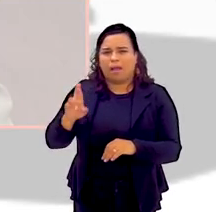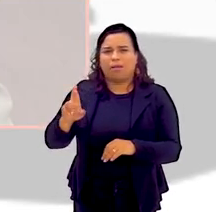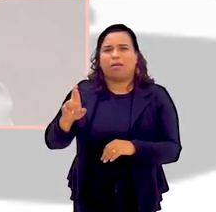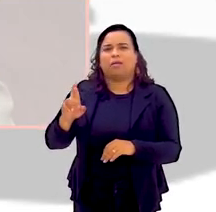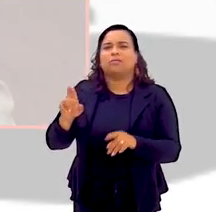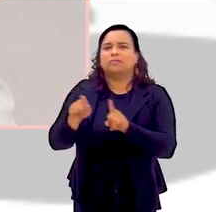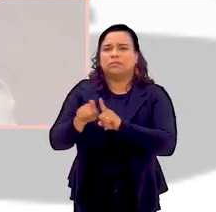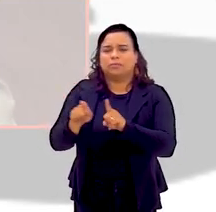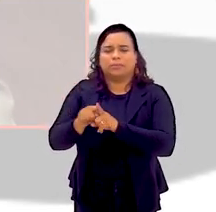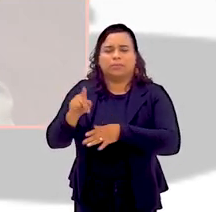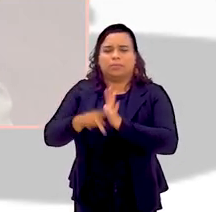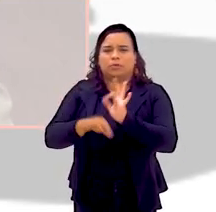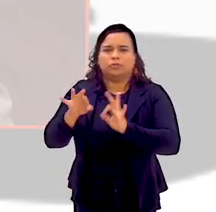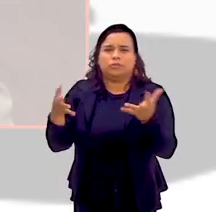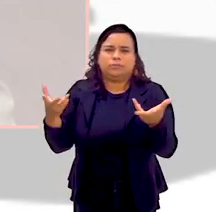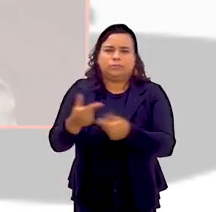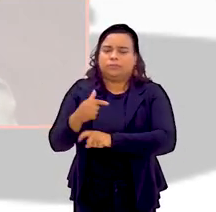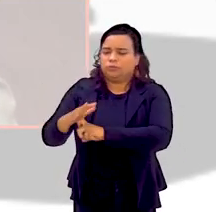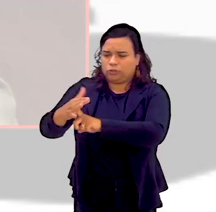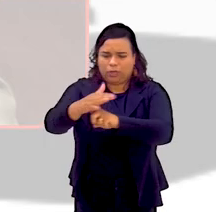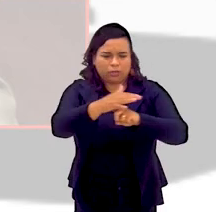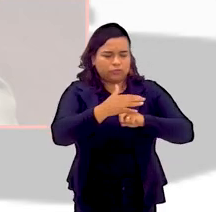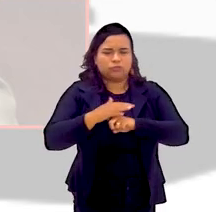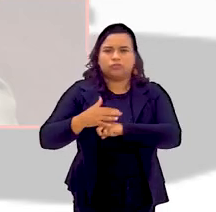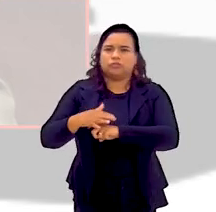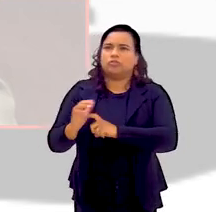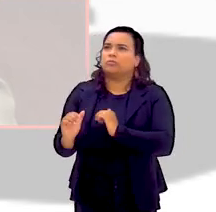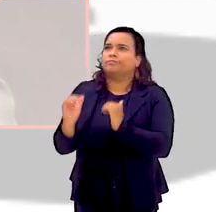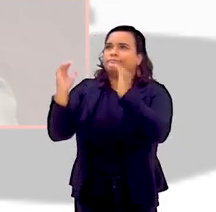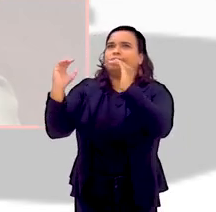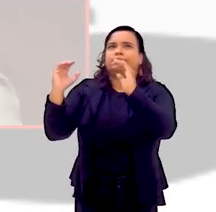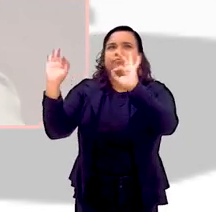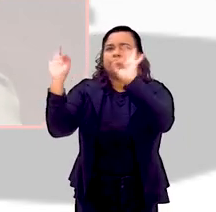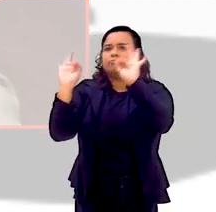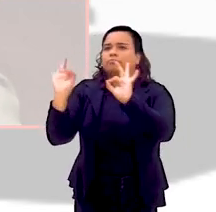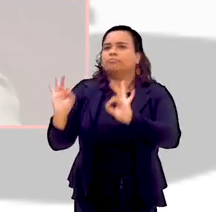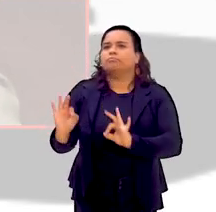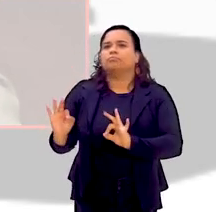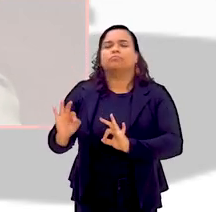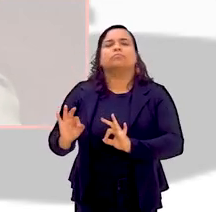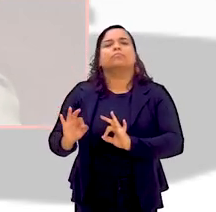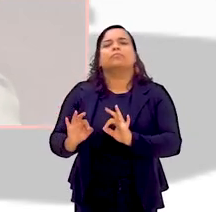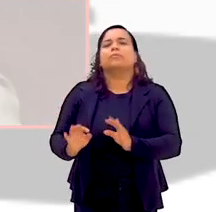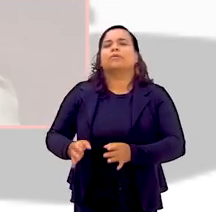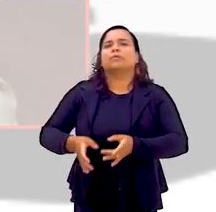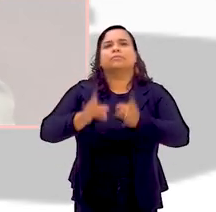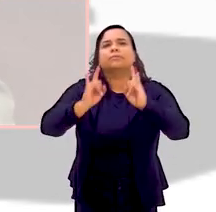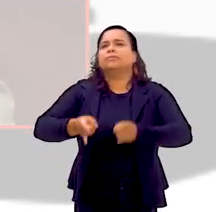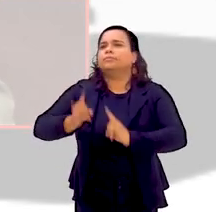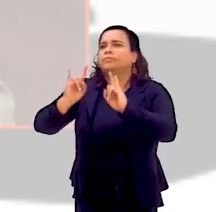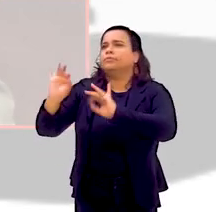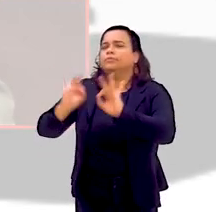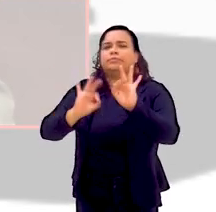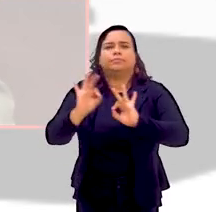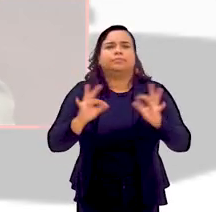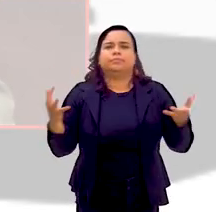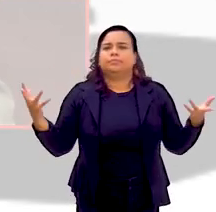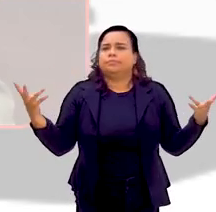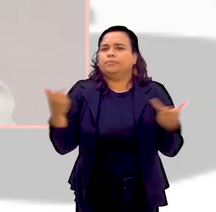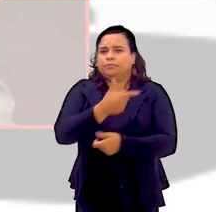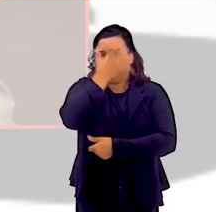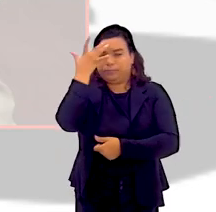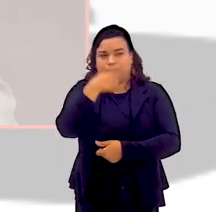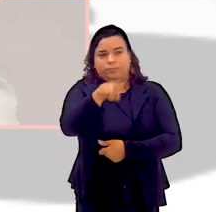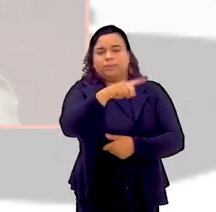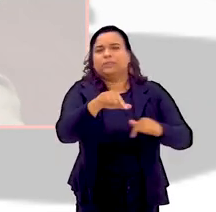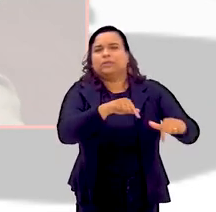fantástico, com jardins de Burle Marx na parte de cima, instalações à altura do pessoal que